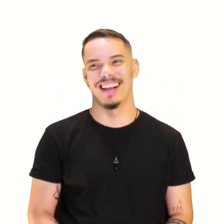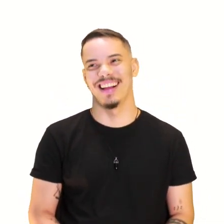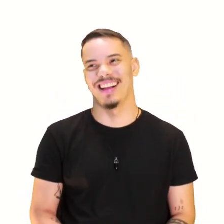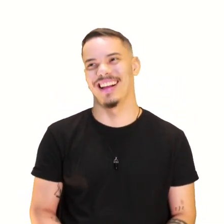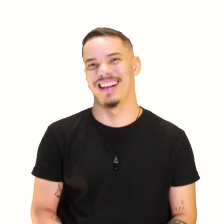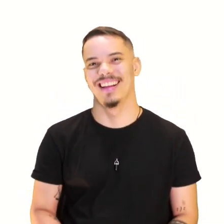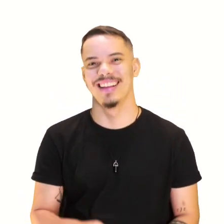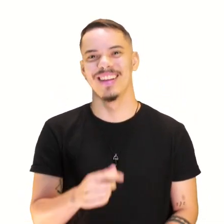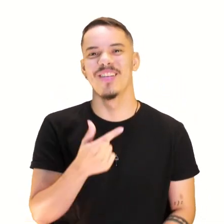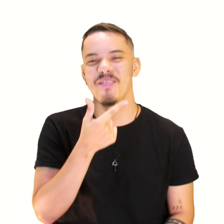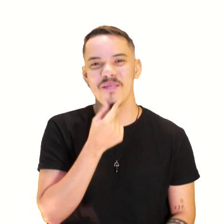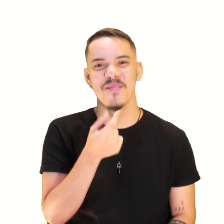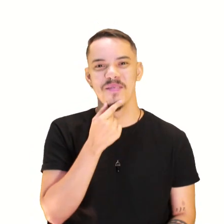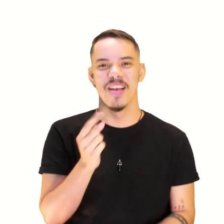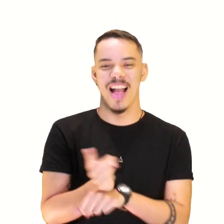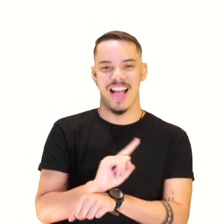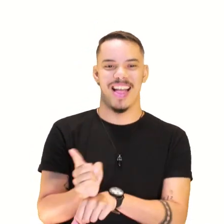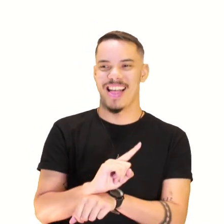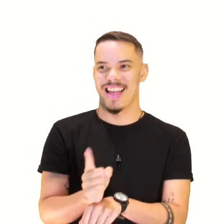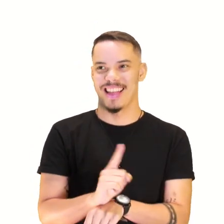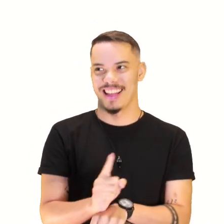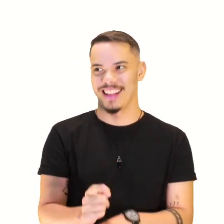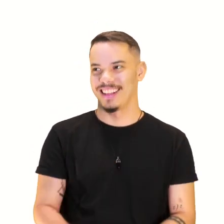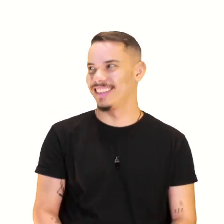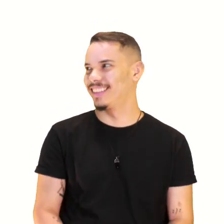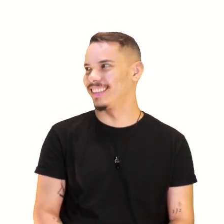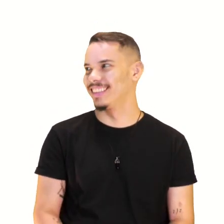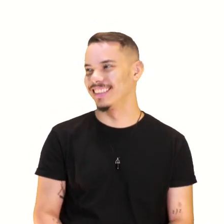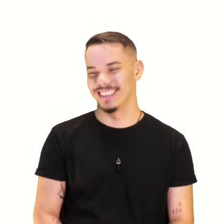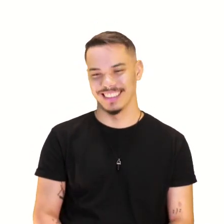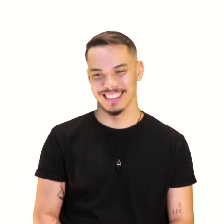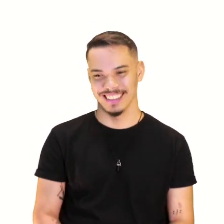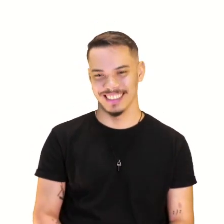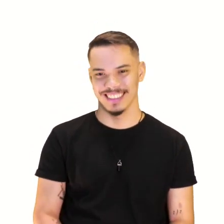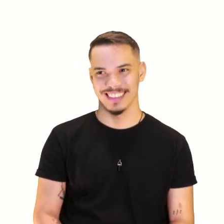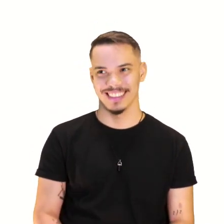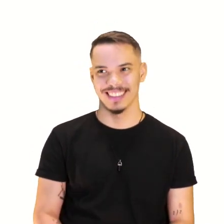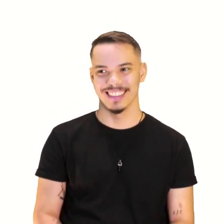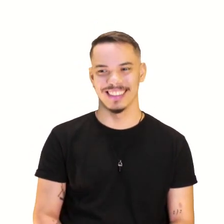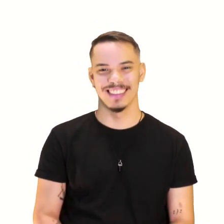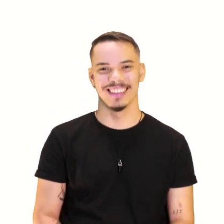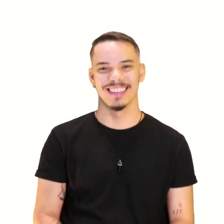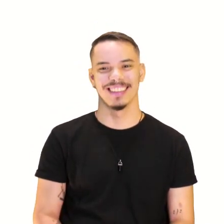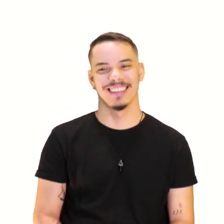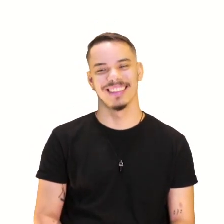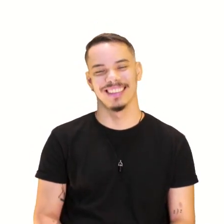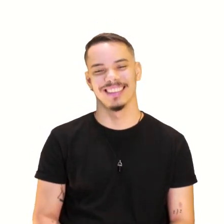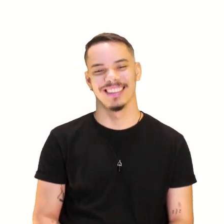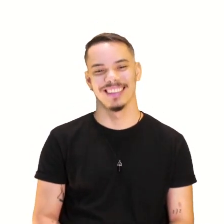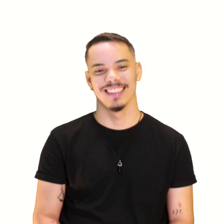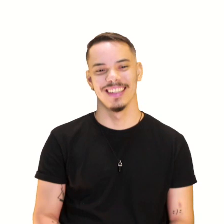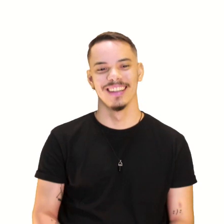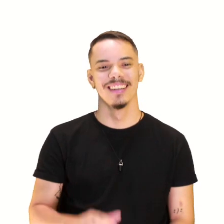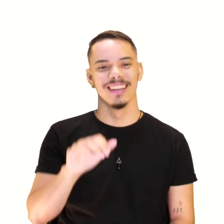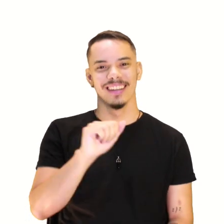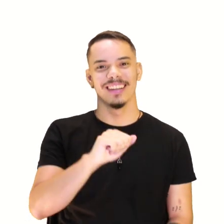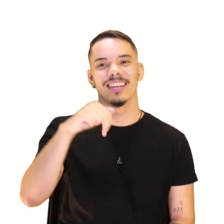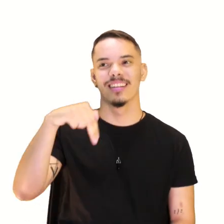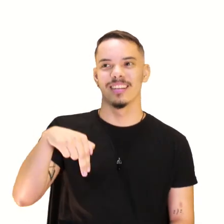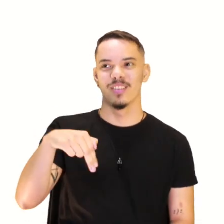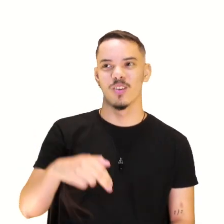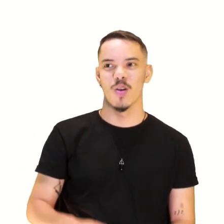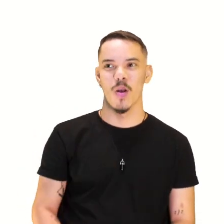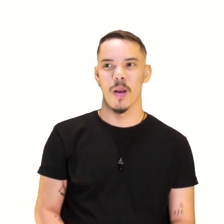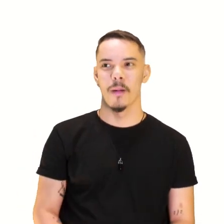fica mexendo. É. Olha lá. Não é só o menino, não. AN. Quem é o AN,